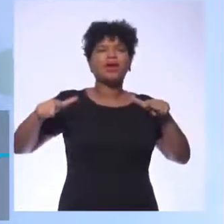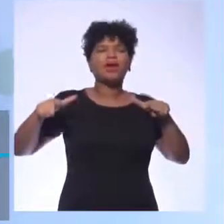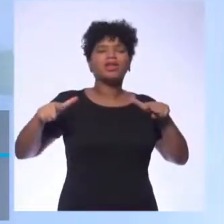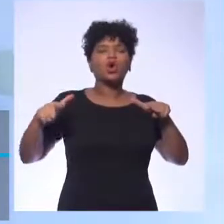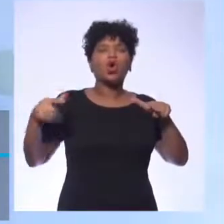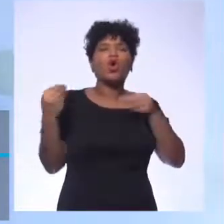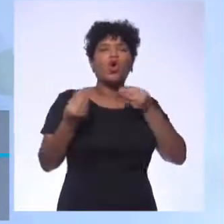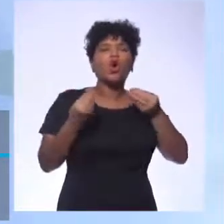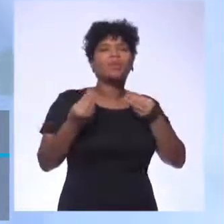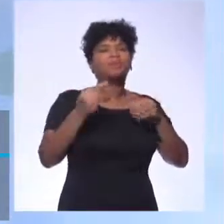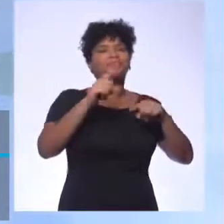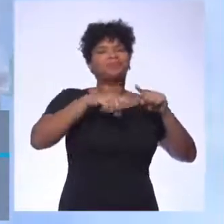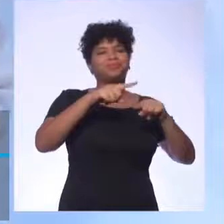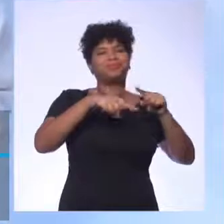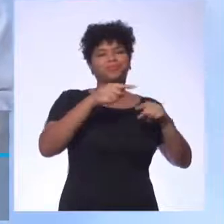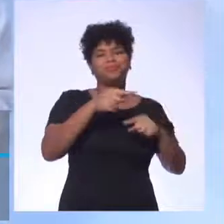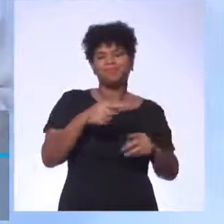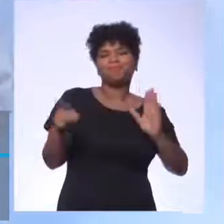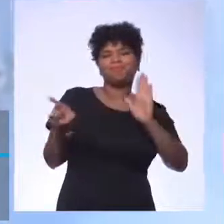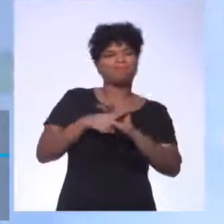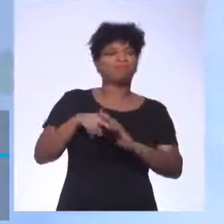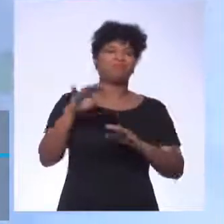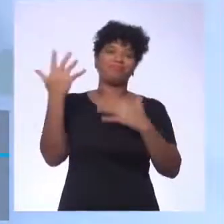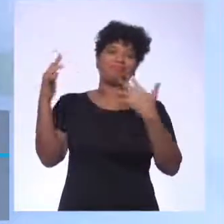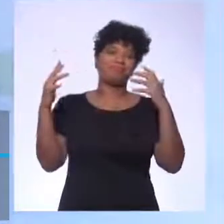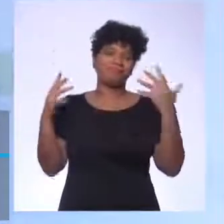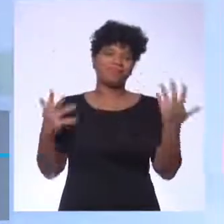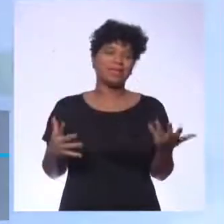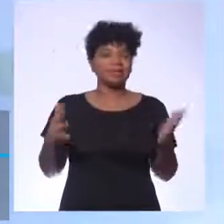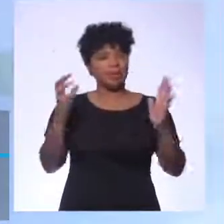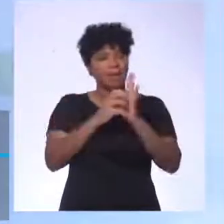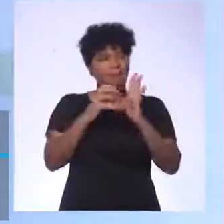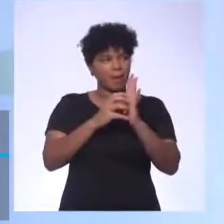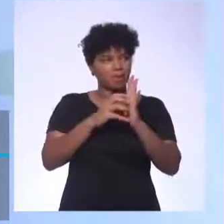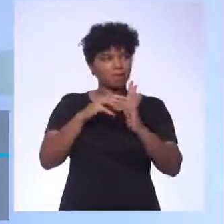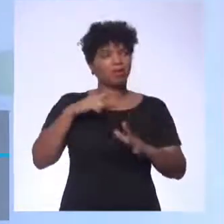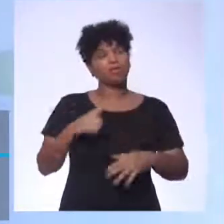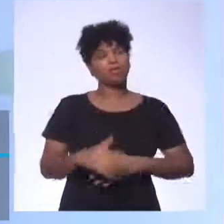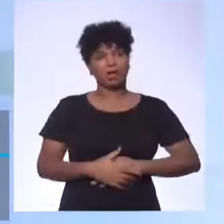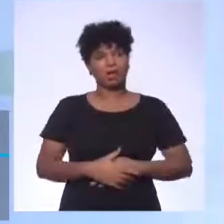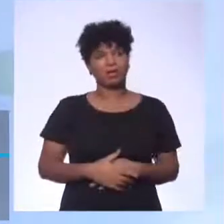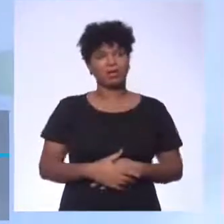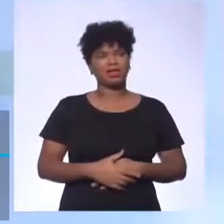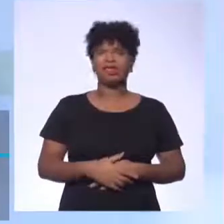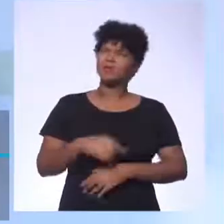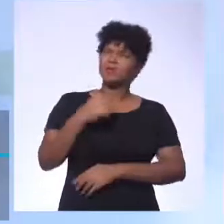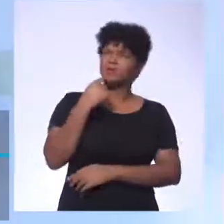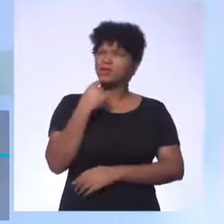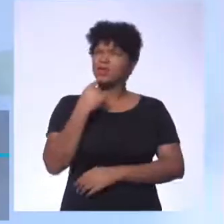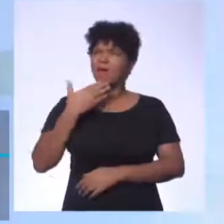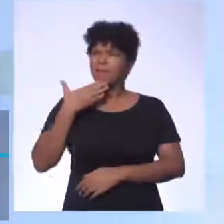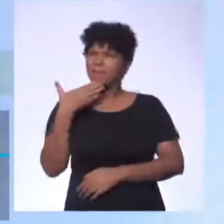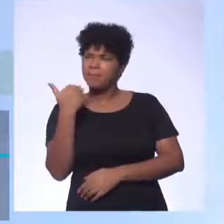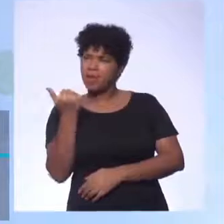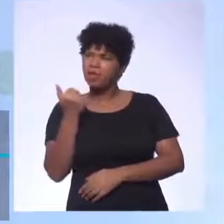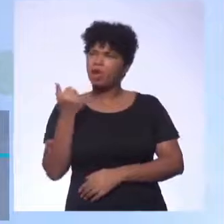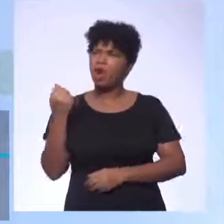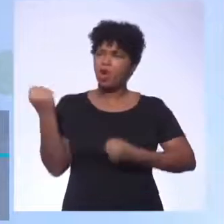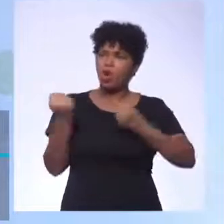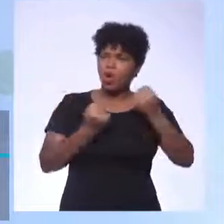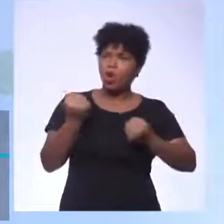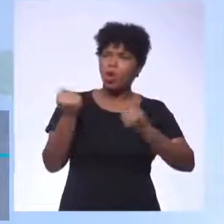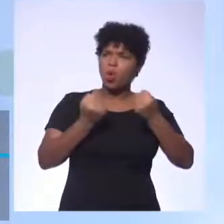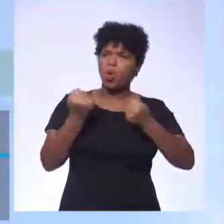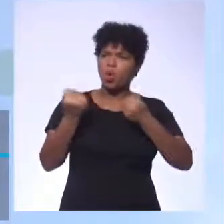novo, professor, então quer dizer que é melhor eu queimar combustível do que usar energia solar? Claro que